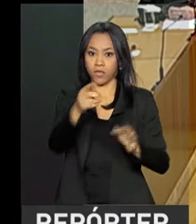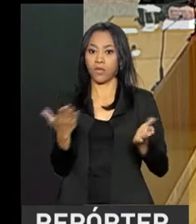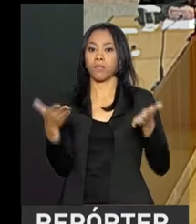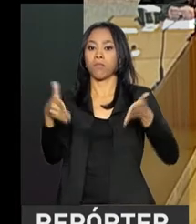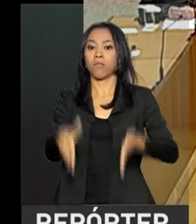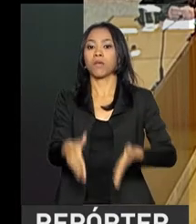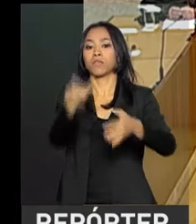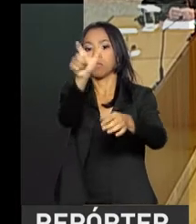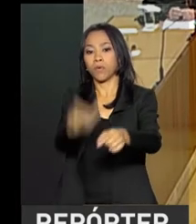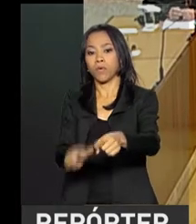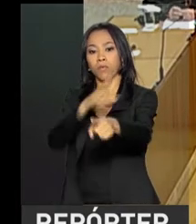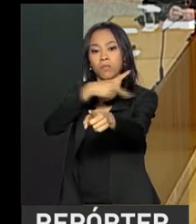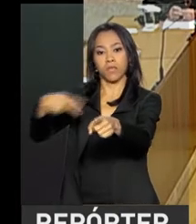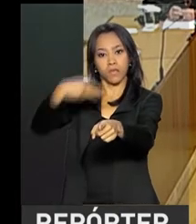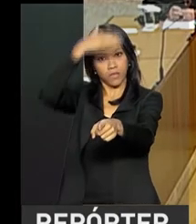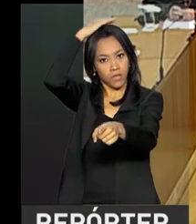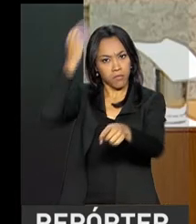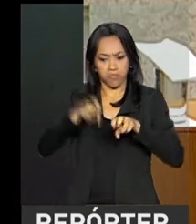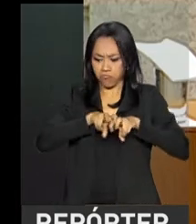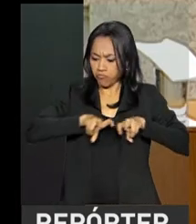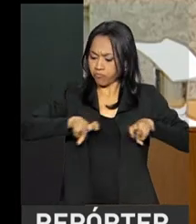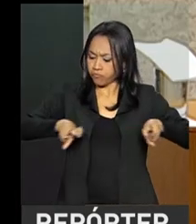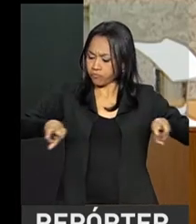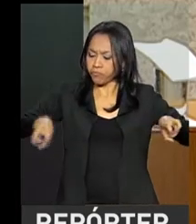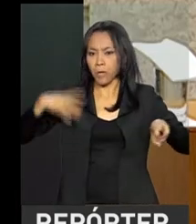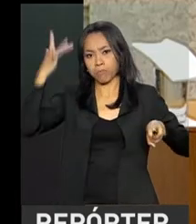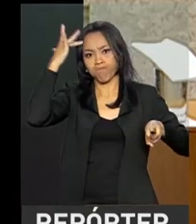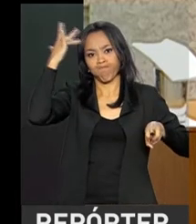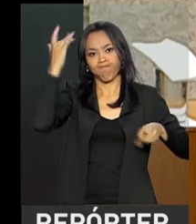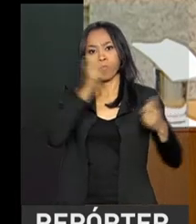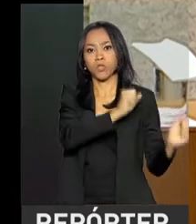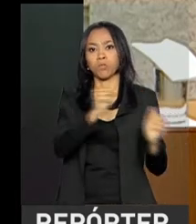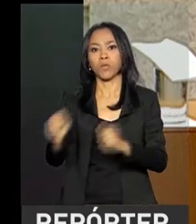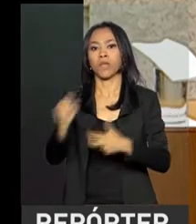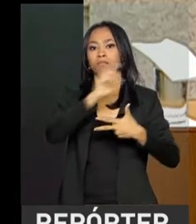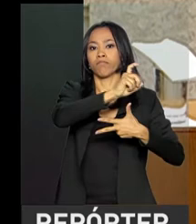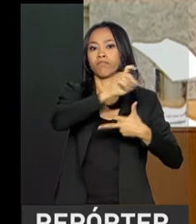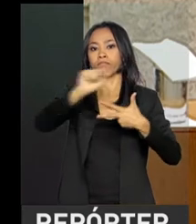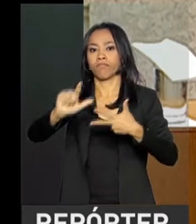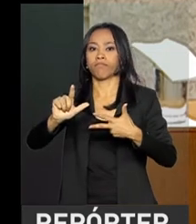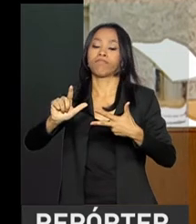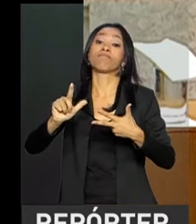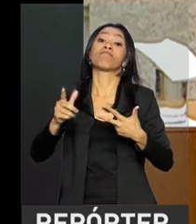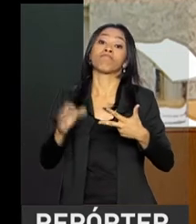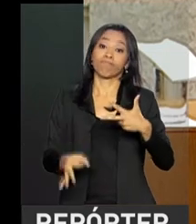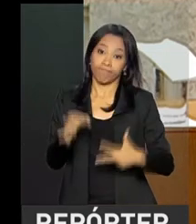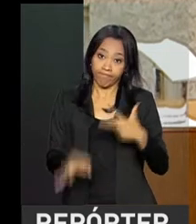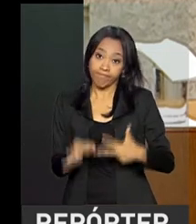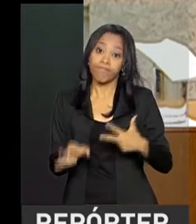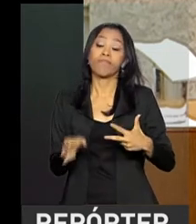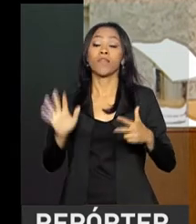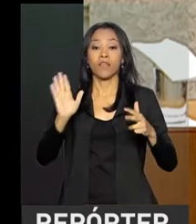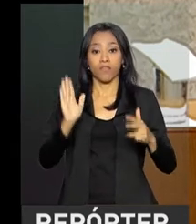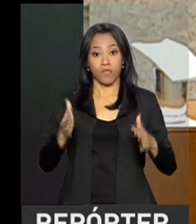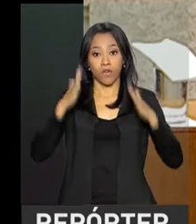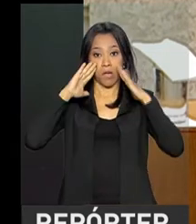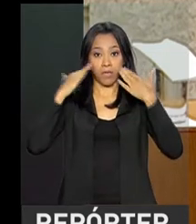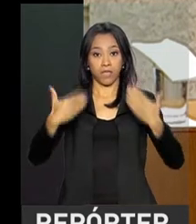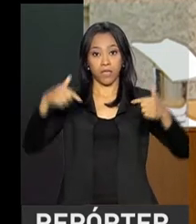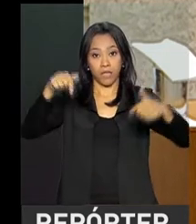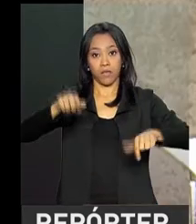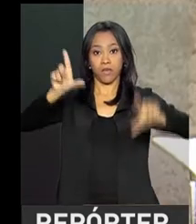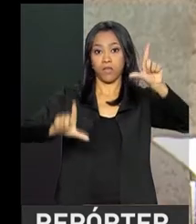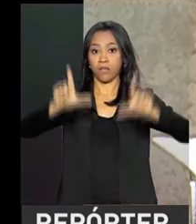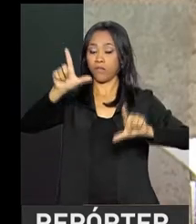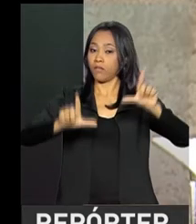de outras autoridades do executivo do legislativo e do judiciário o evento foi transmitido ao vivo pela tv nbr pela tv